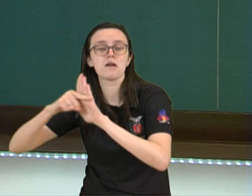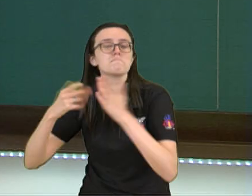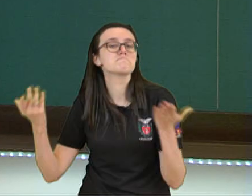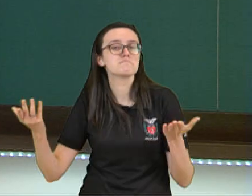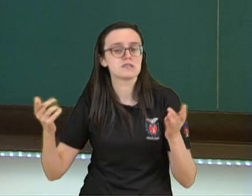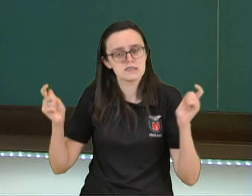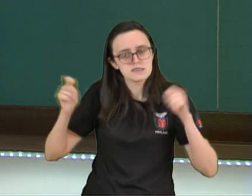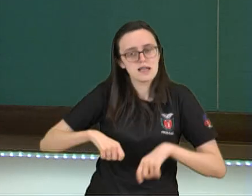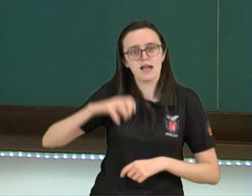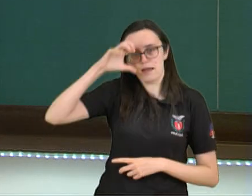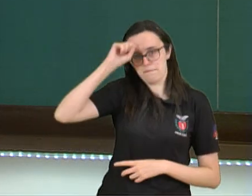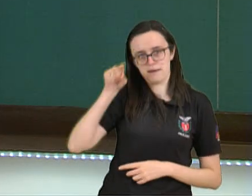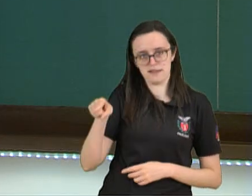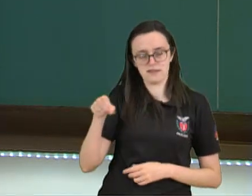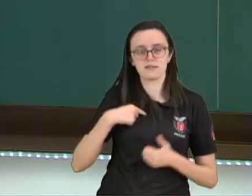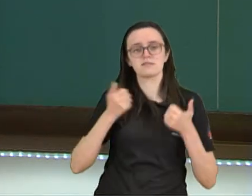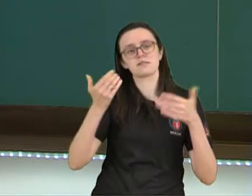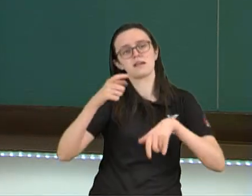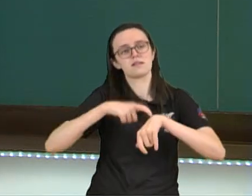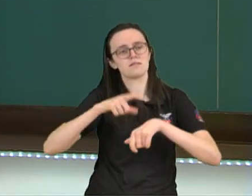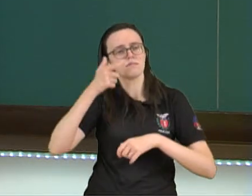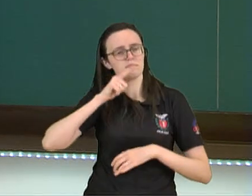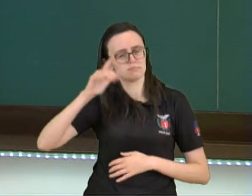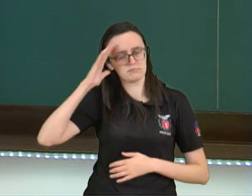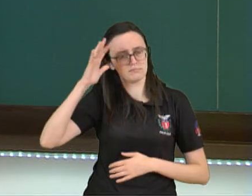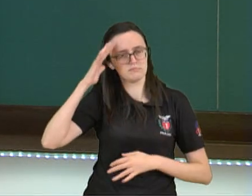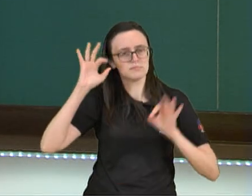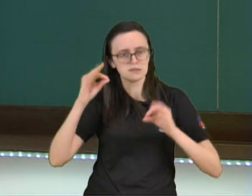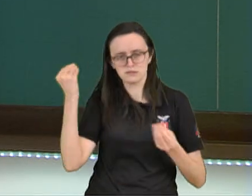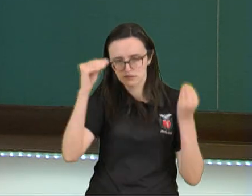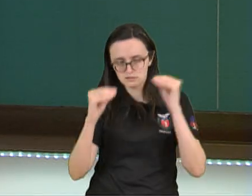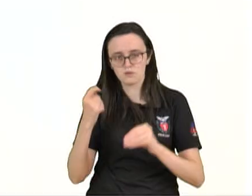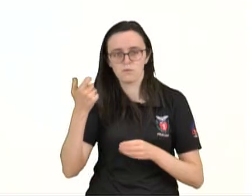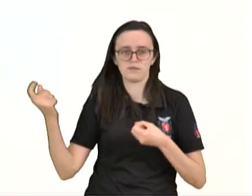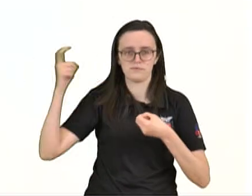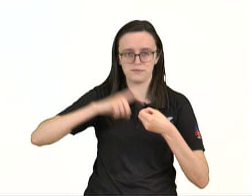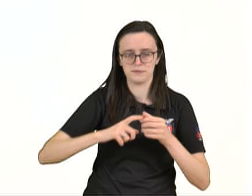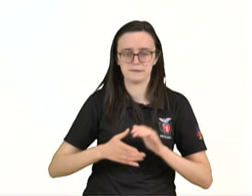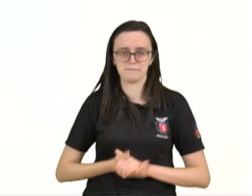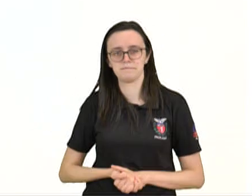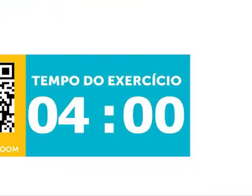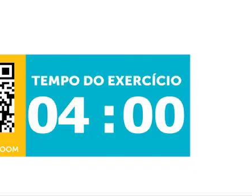você poderá aprender. Eu vou dar um tempo para você completar essa frase e a gente já volta.